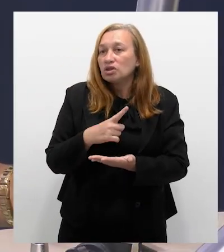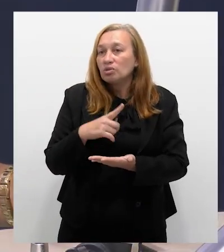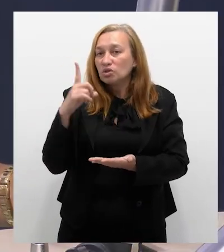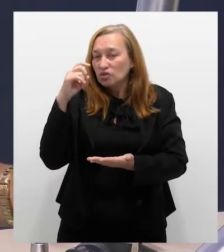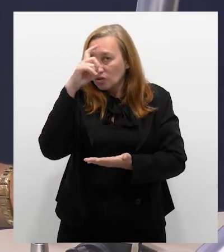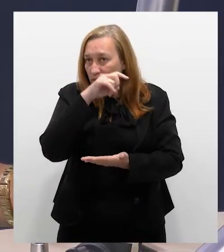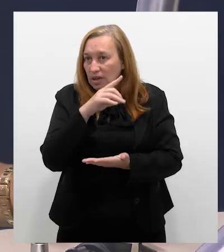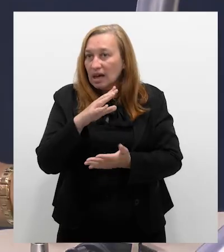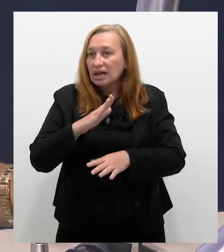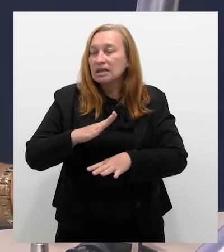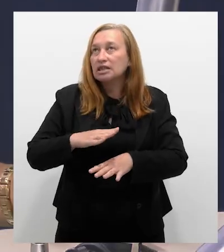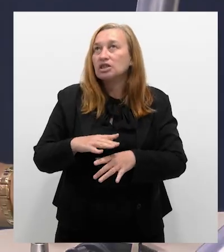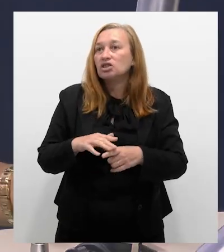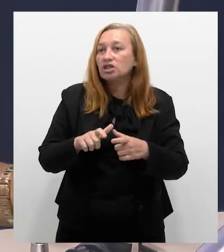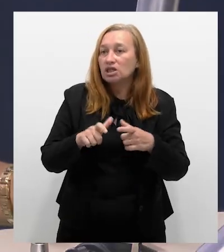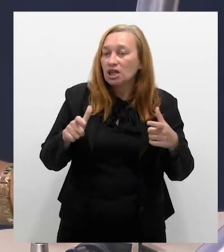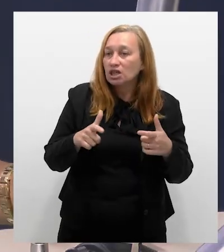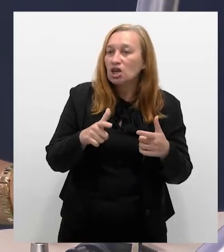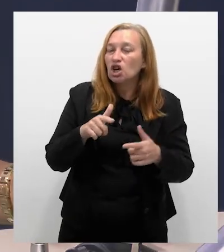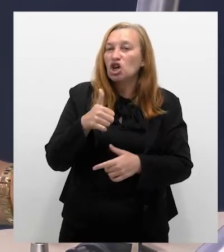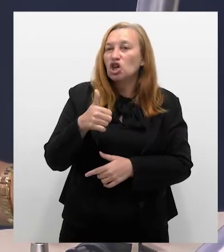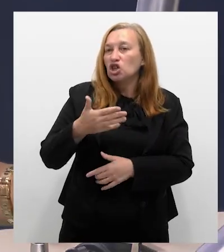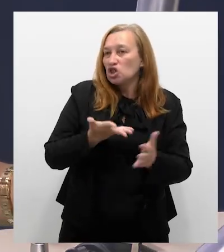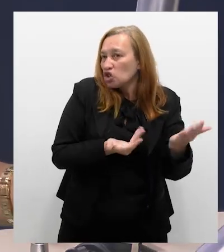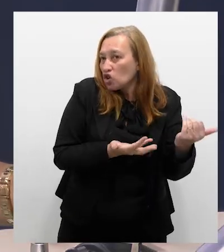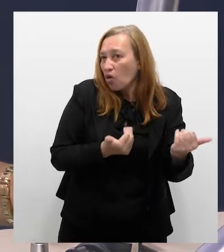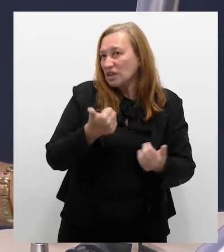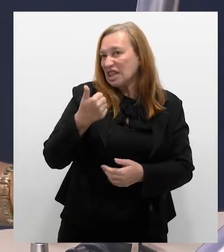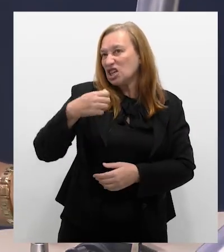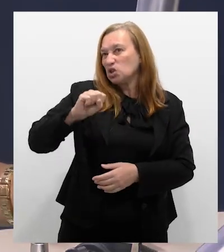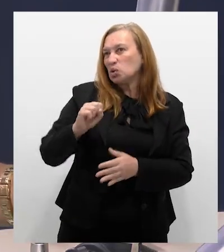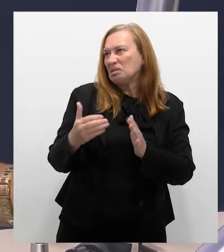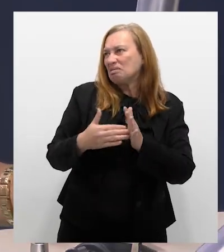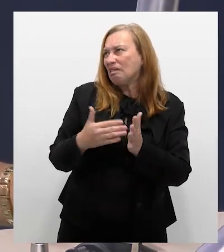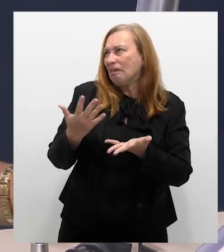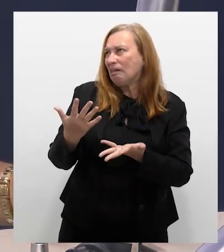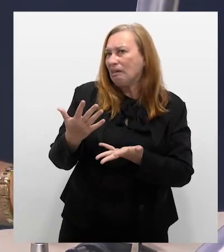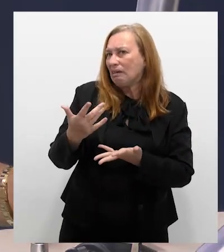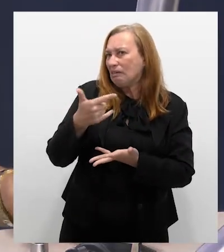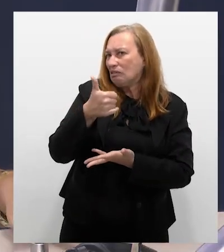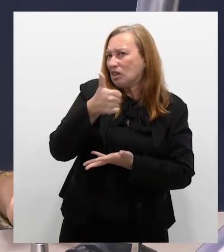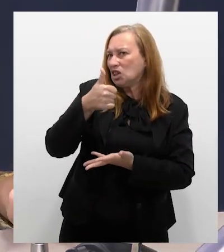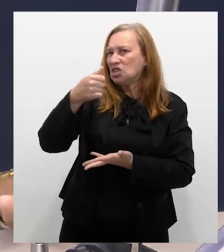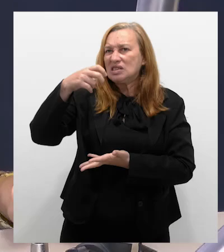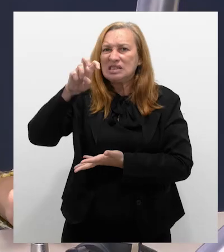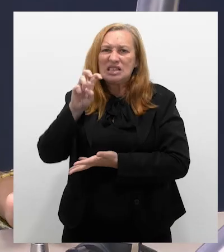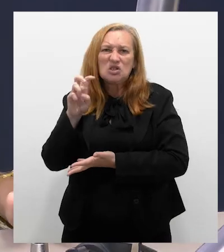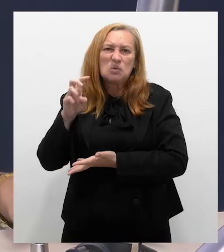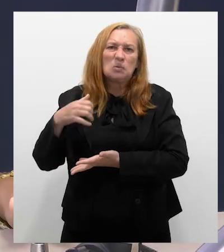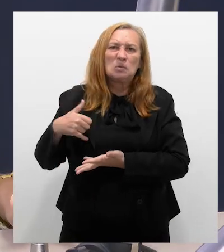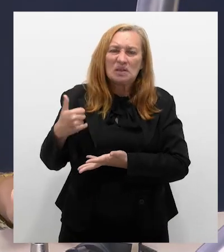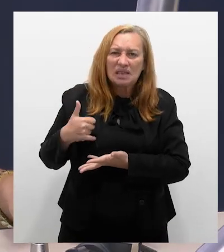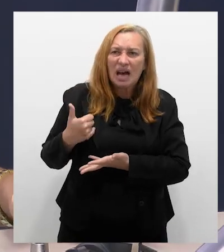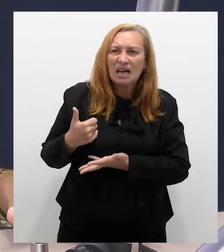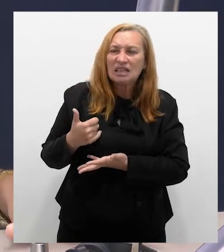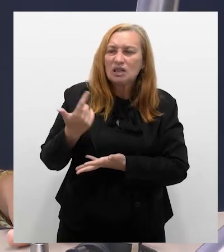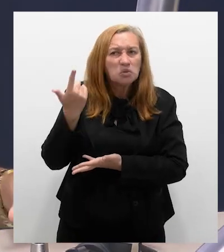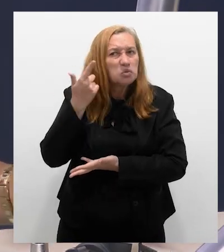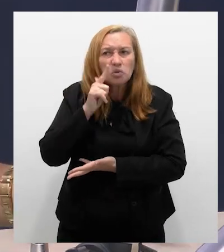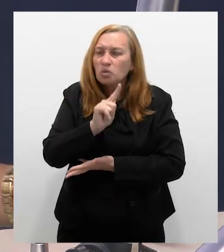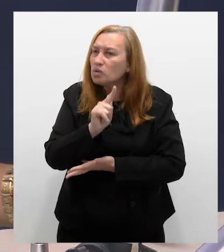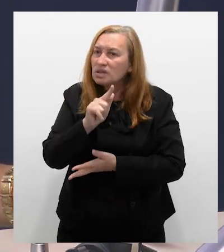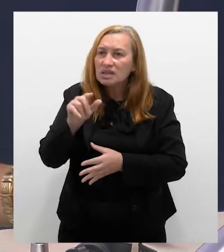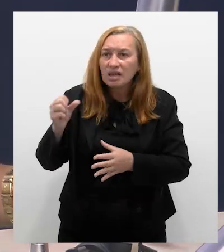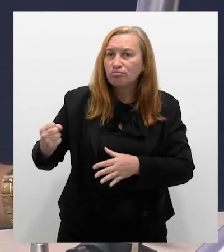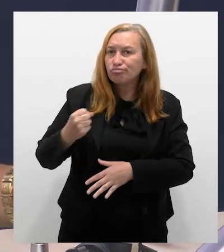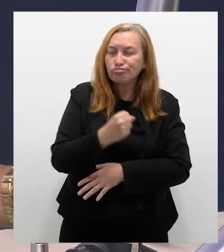jovens que são de entre 18, posso colocar de 18 e Há 25 anos. anos, né? Que eles não